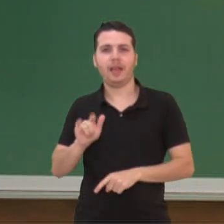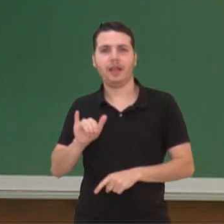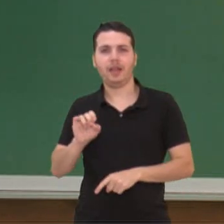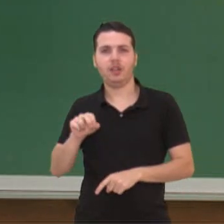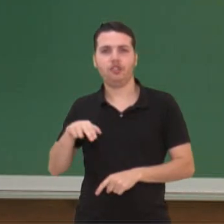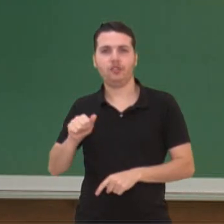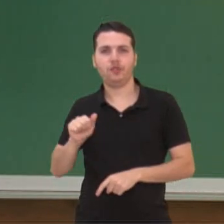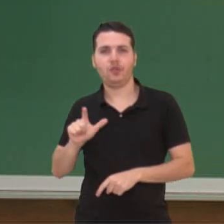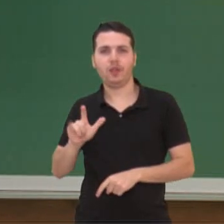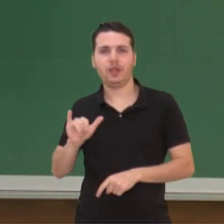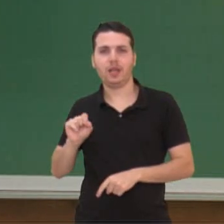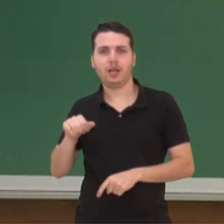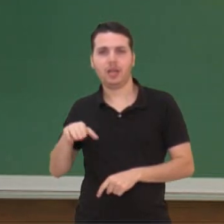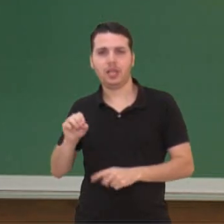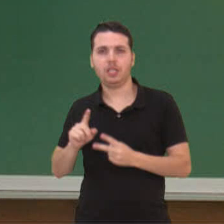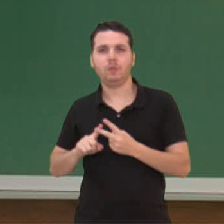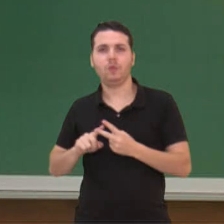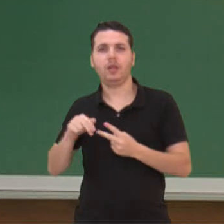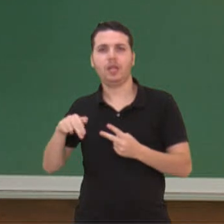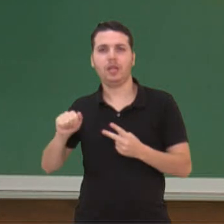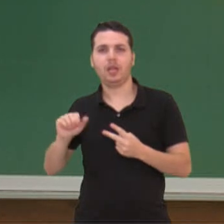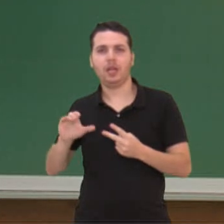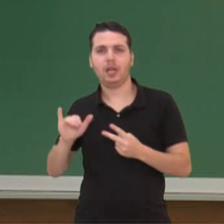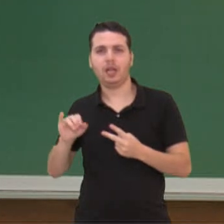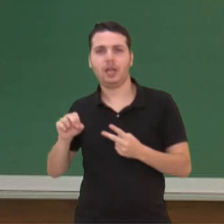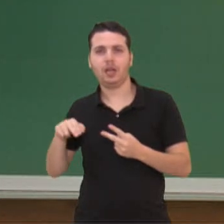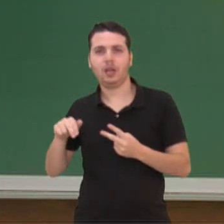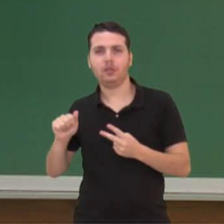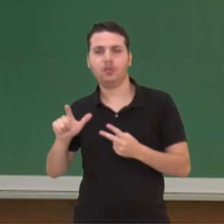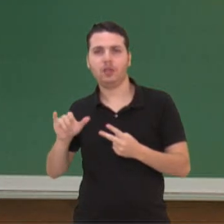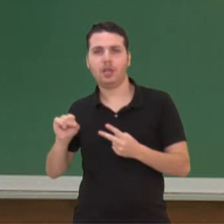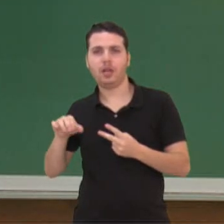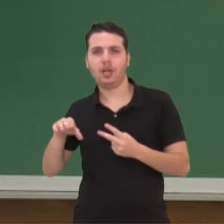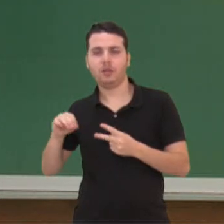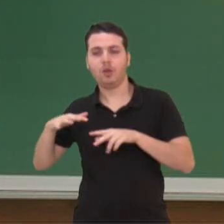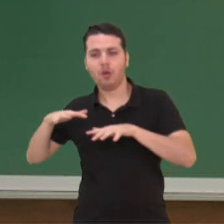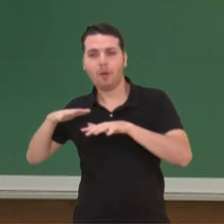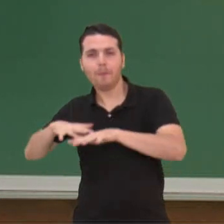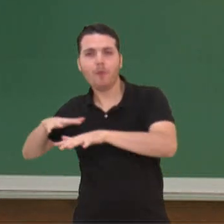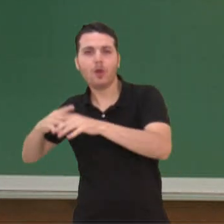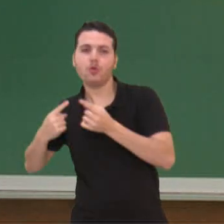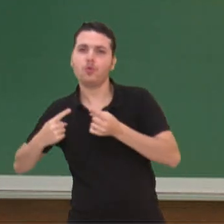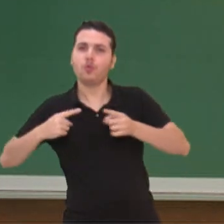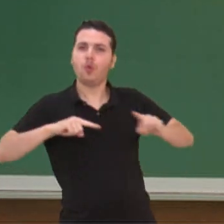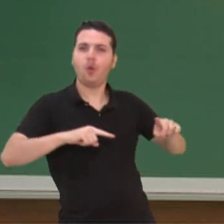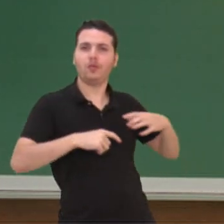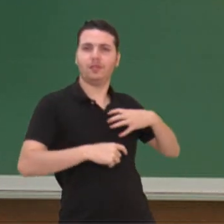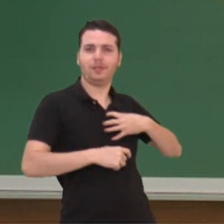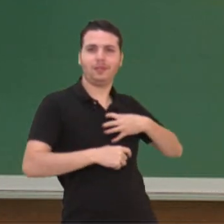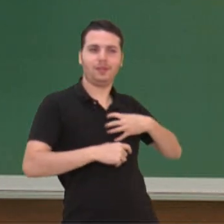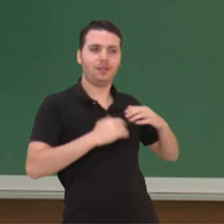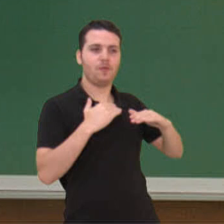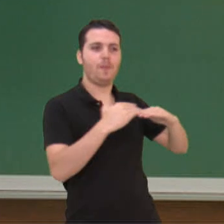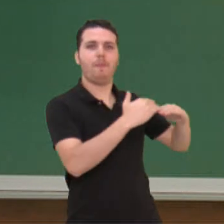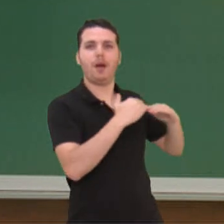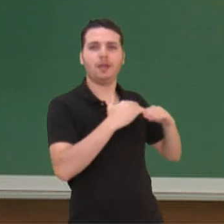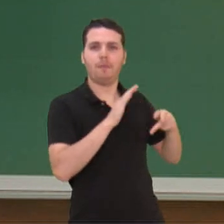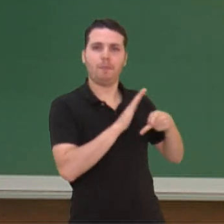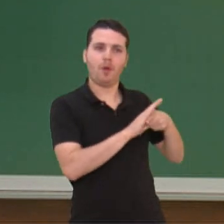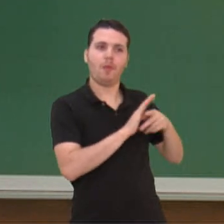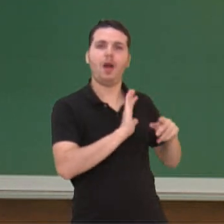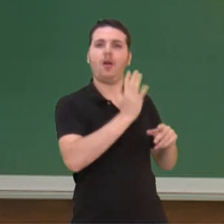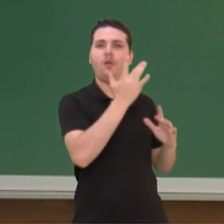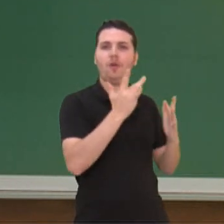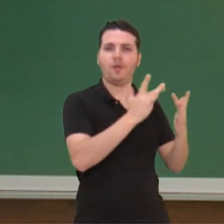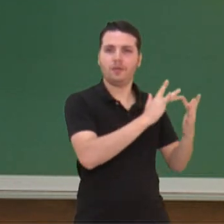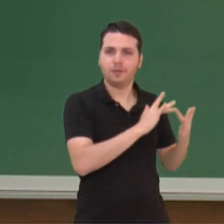contraponto, esses movimentos de contraponto a essa homogeneização permitida pela globalização. Nós vemos também